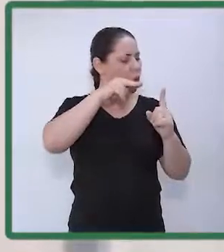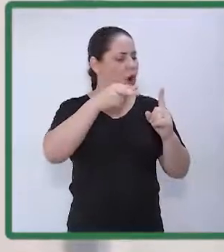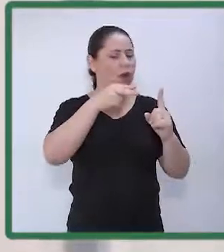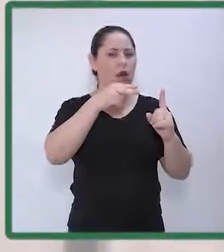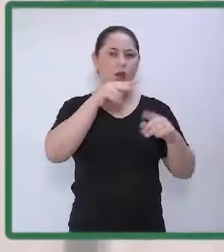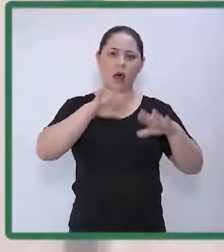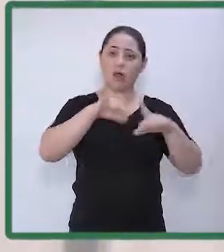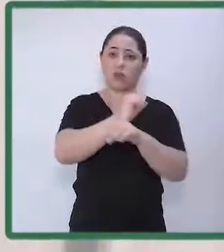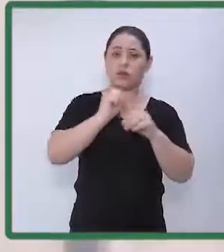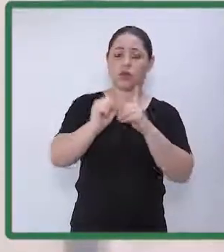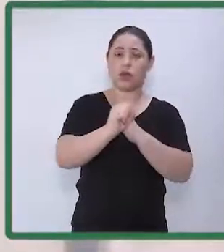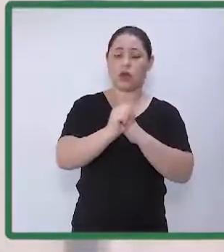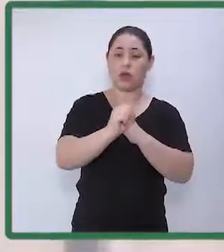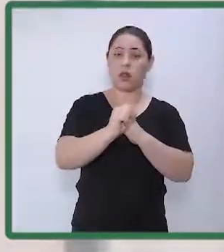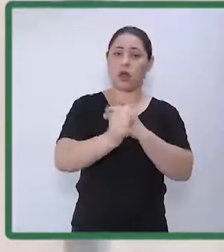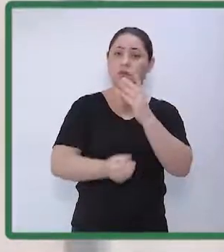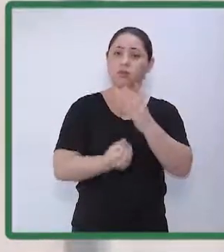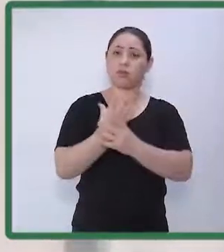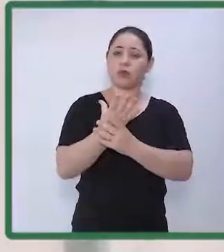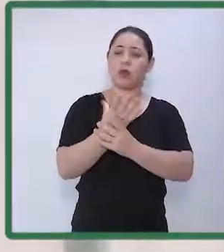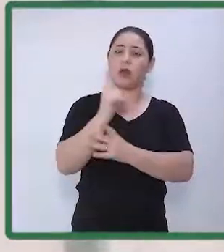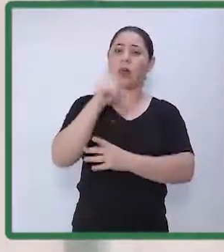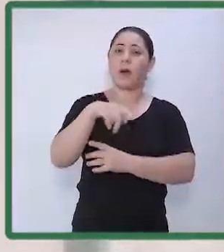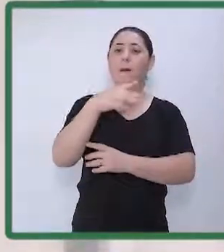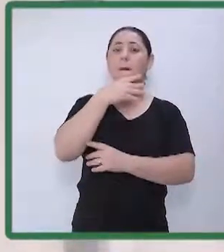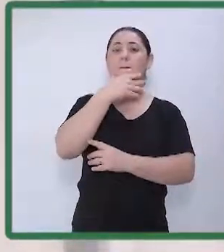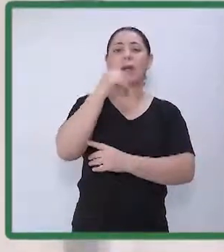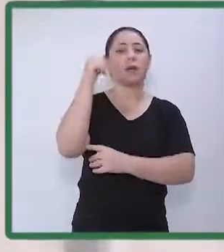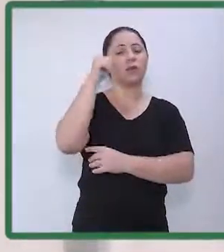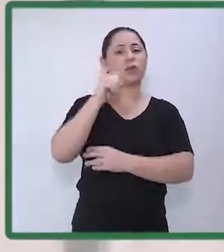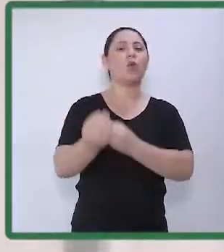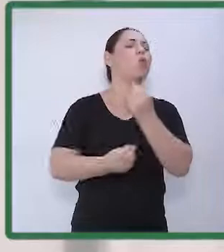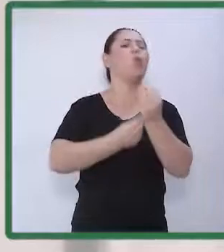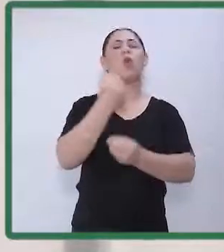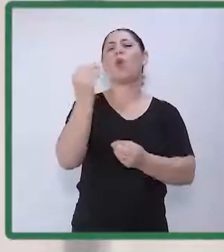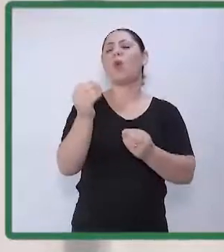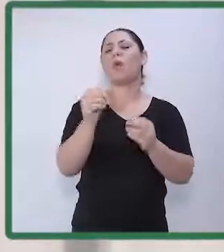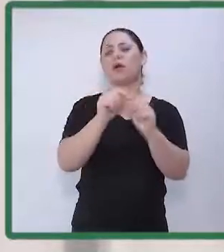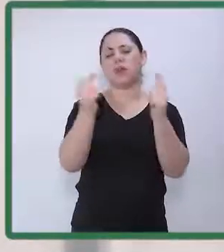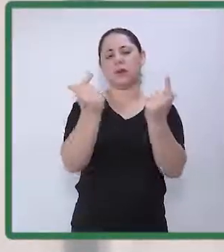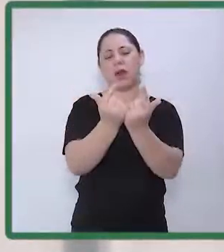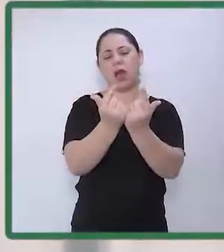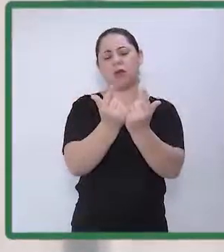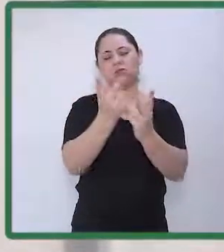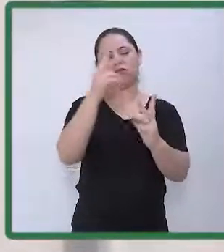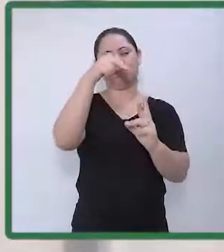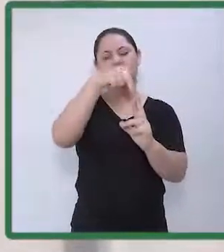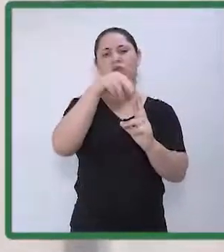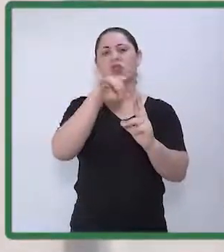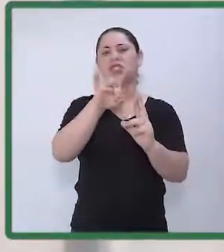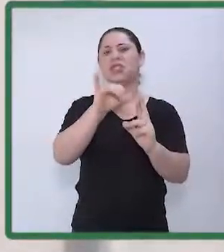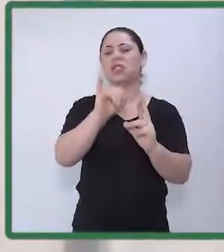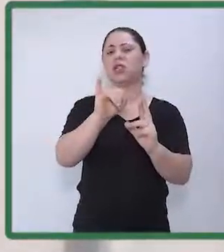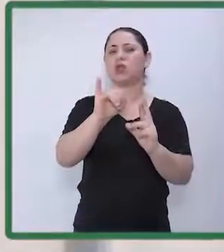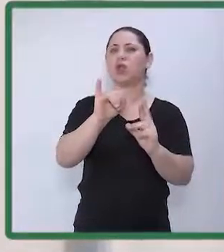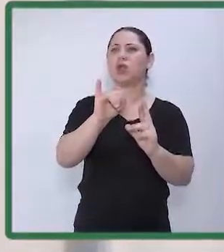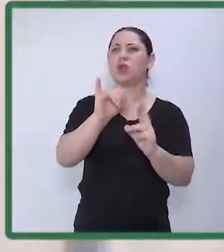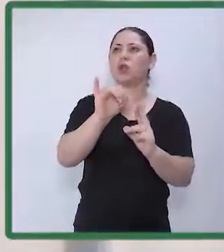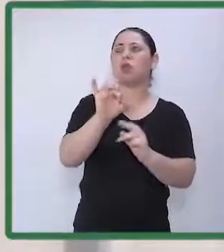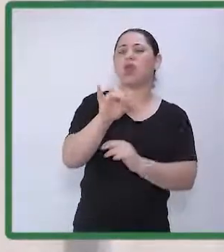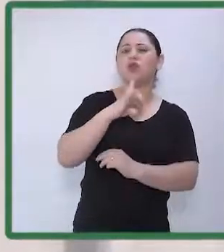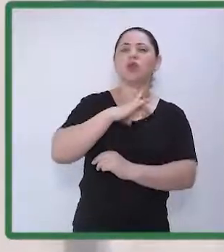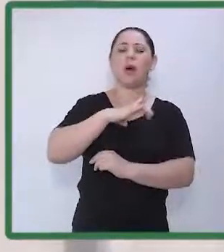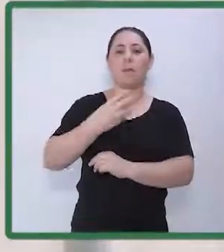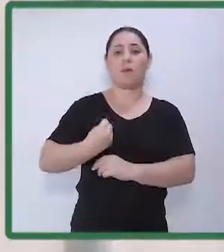né? E é isso, a nossa sociedade é constituída de homens e mulheres. Como que um parlamento pode ser representativo se ele só